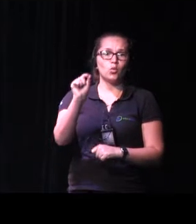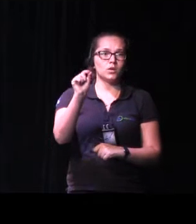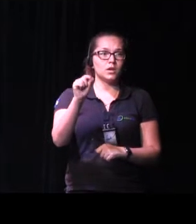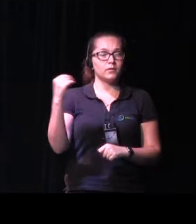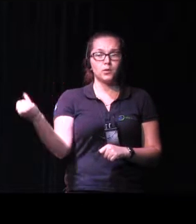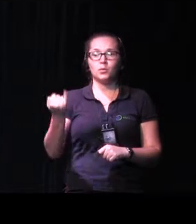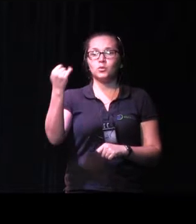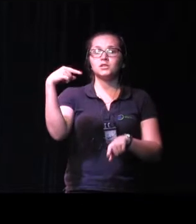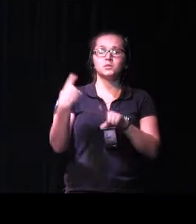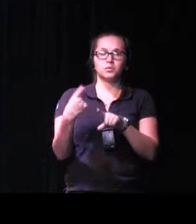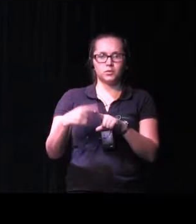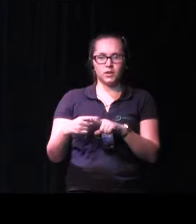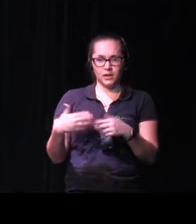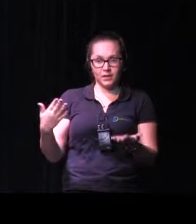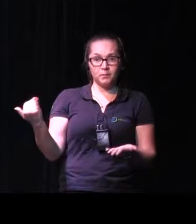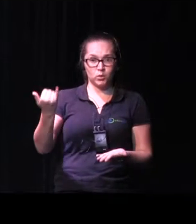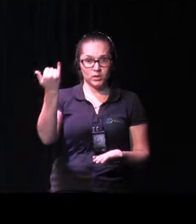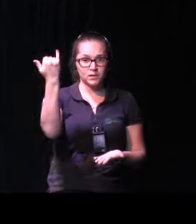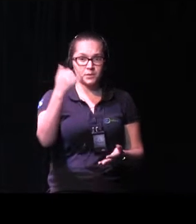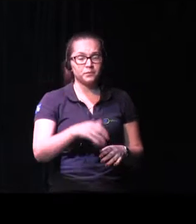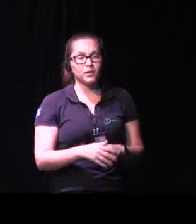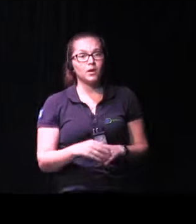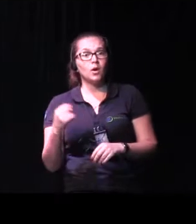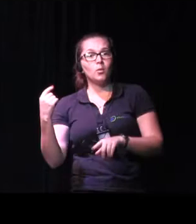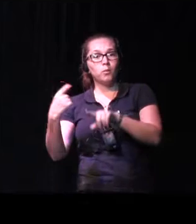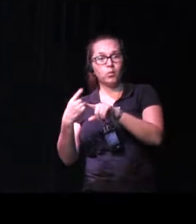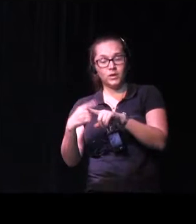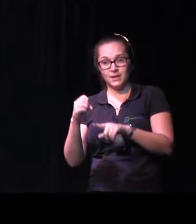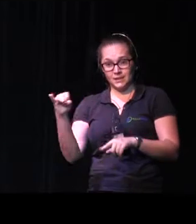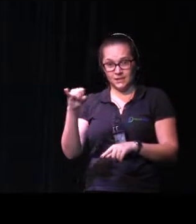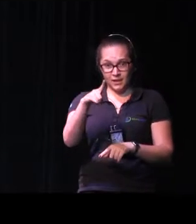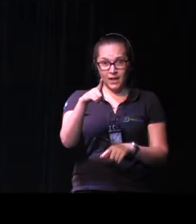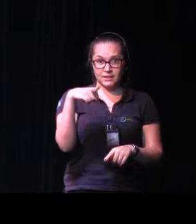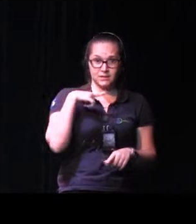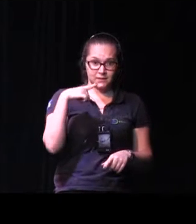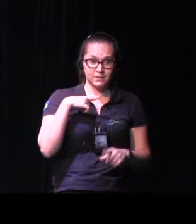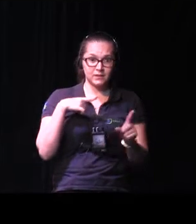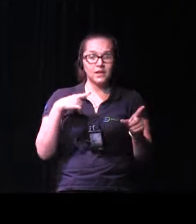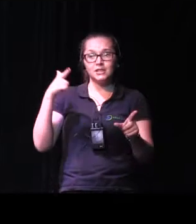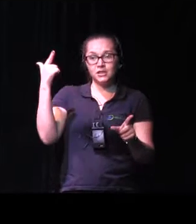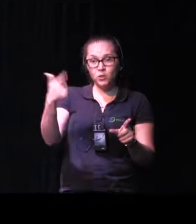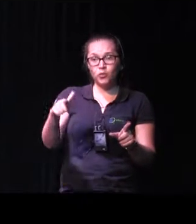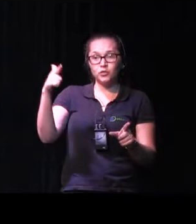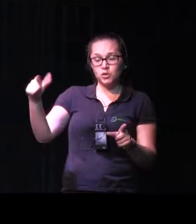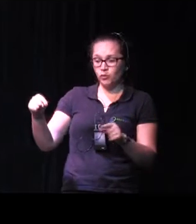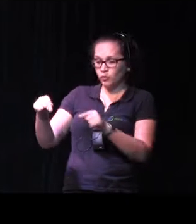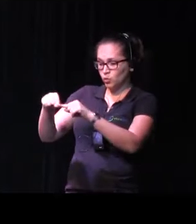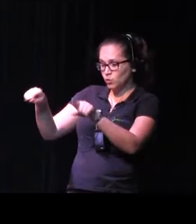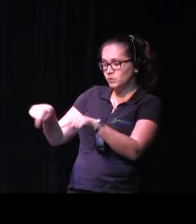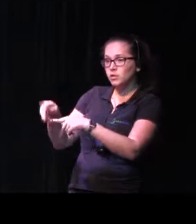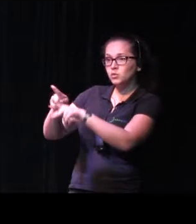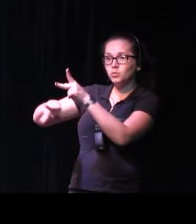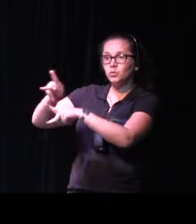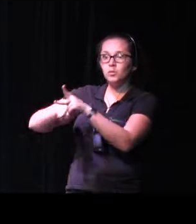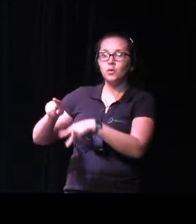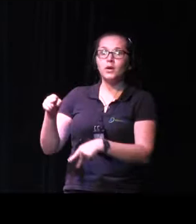E, neste caso, a abstração foi muito importante. E por que a abstração é muito importante? Porque se um objeto é